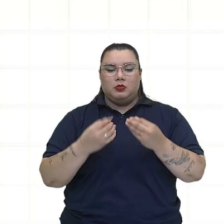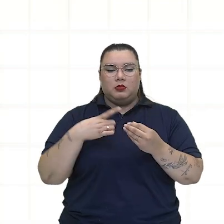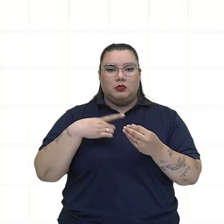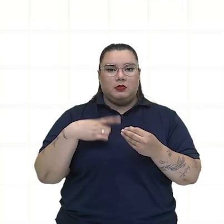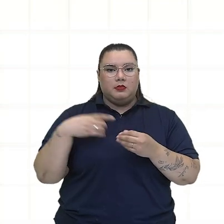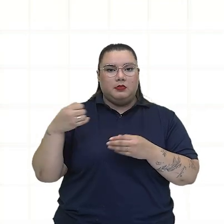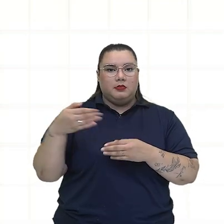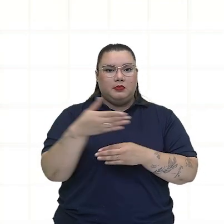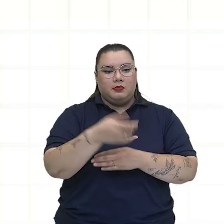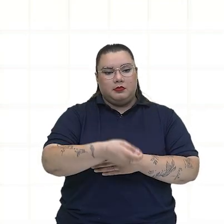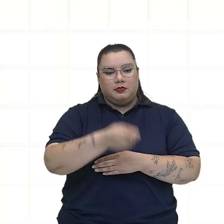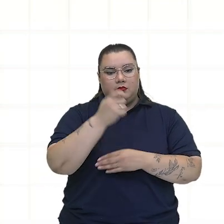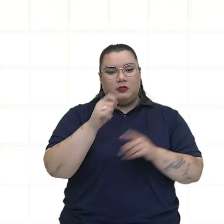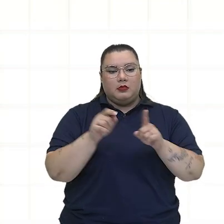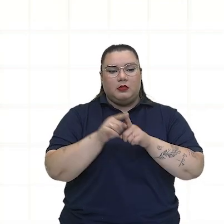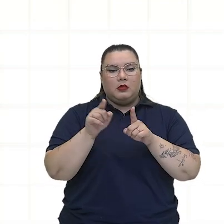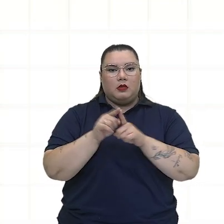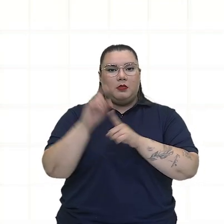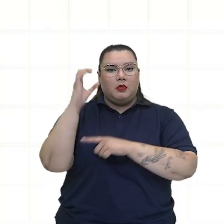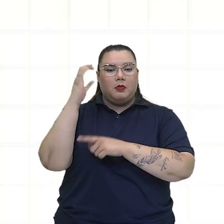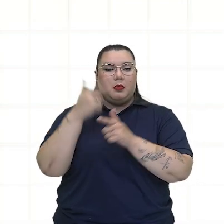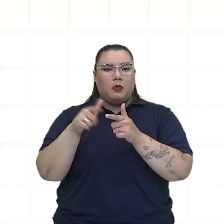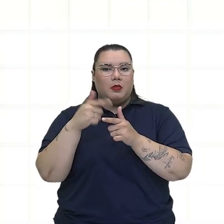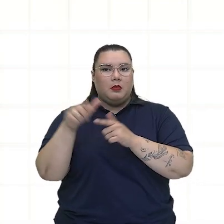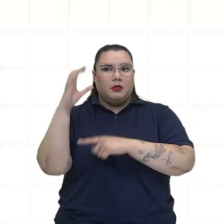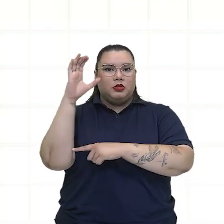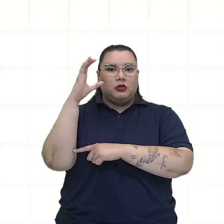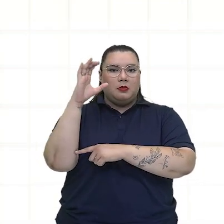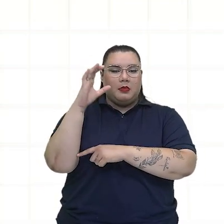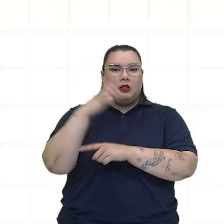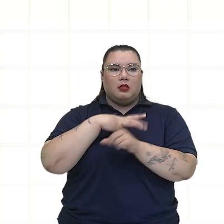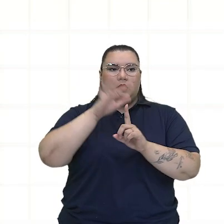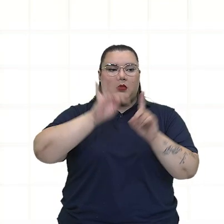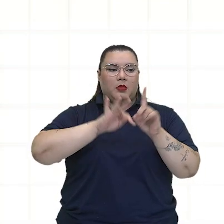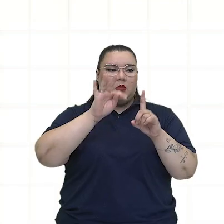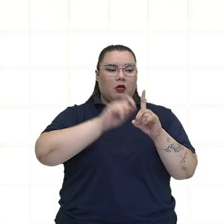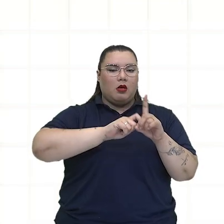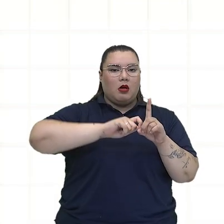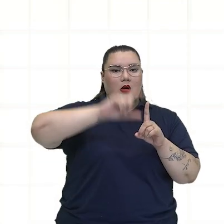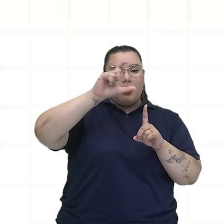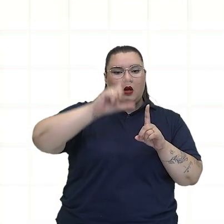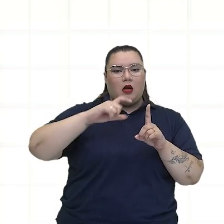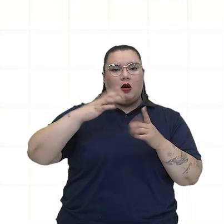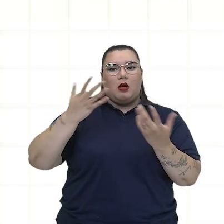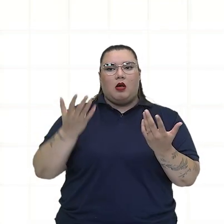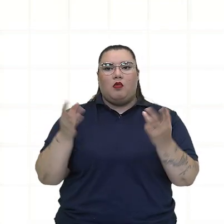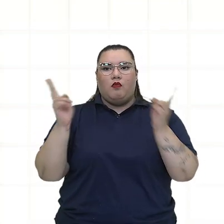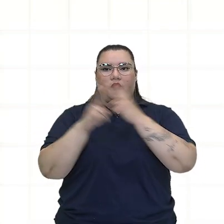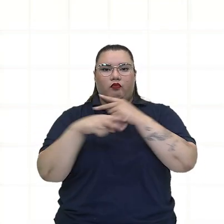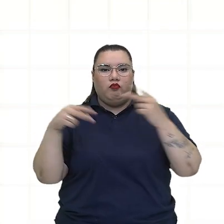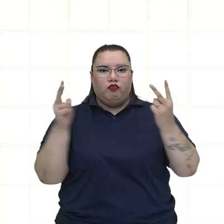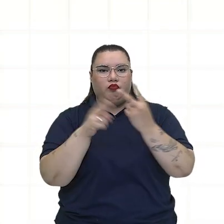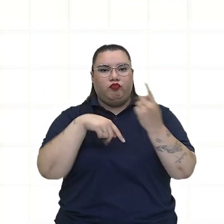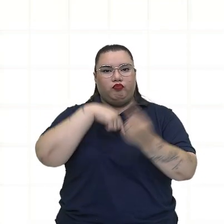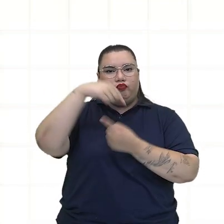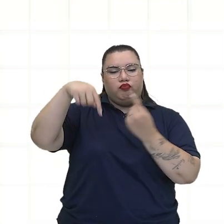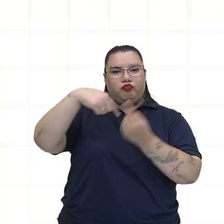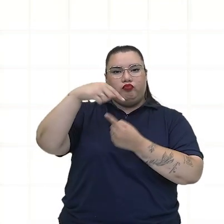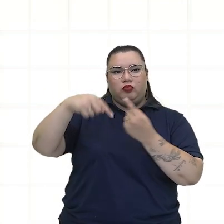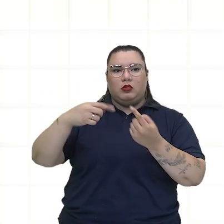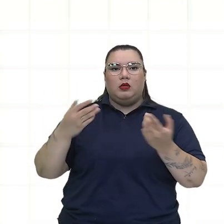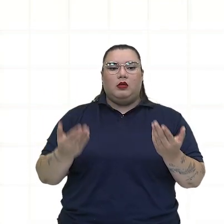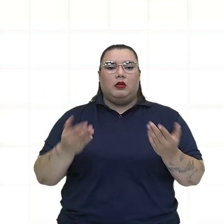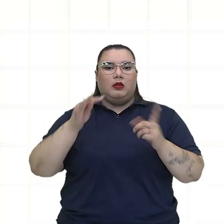feita a pesca. Os eventos climáticos, temperaturas mais elevadas, furacões, ciclones, né,